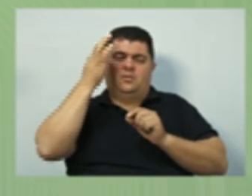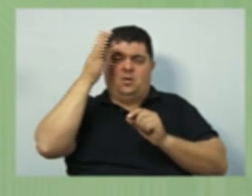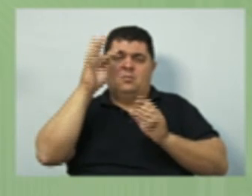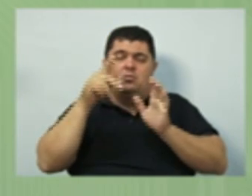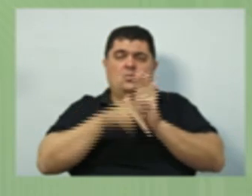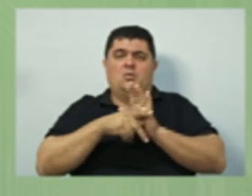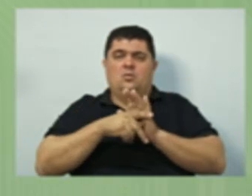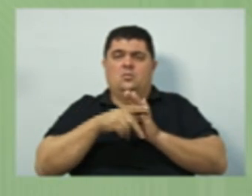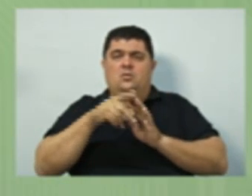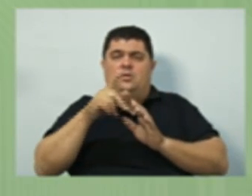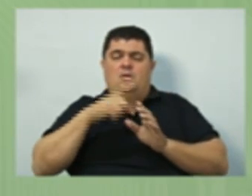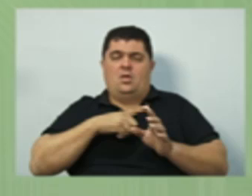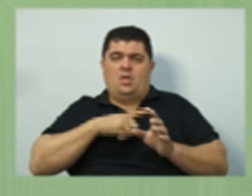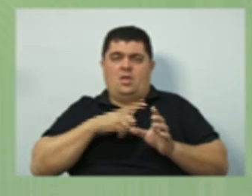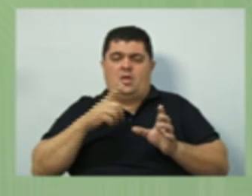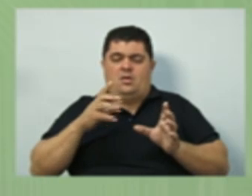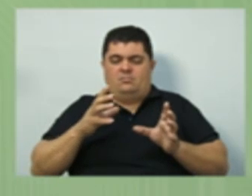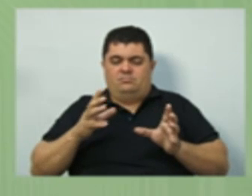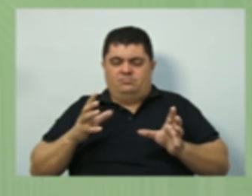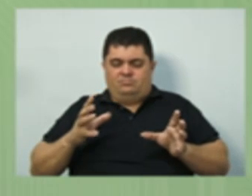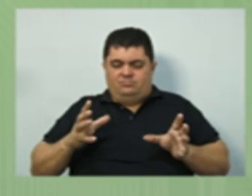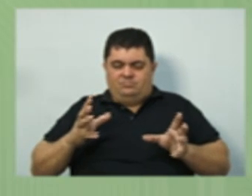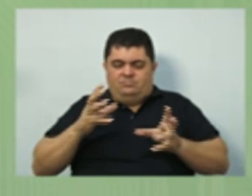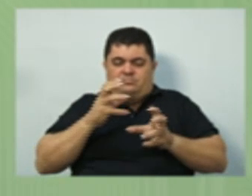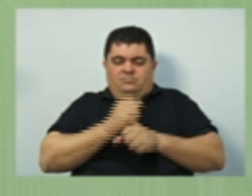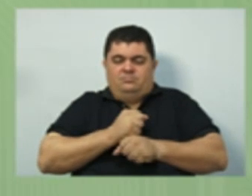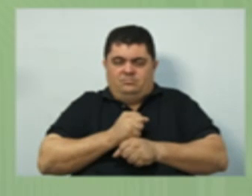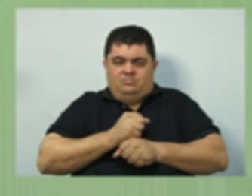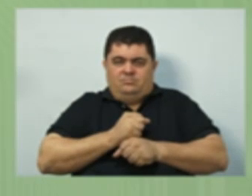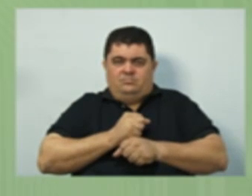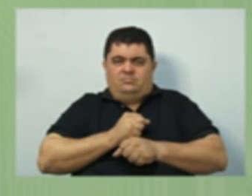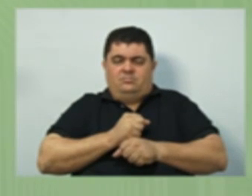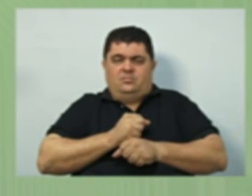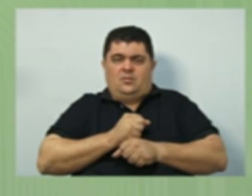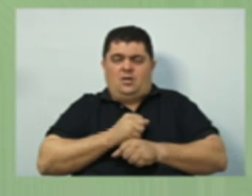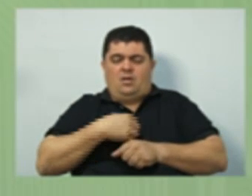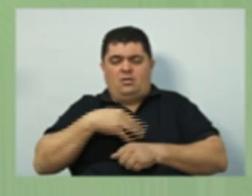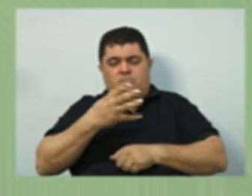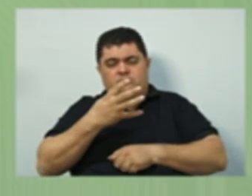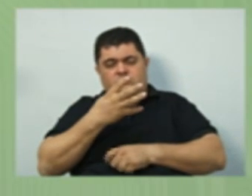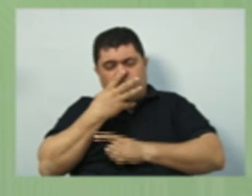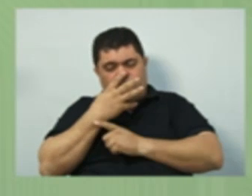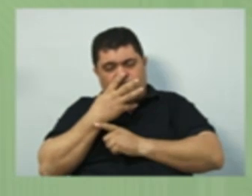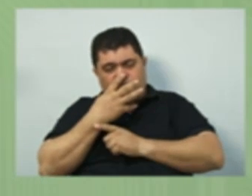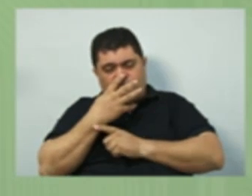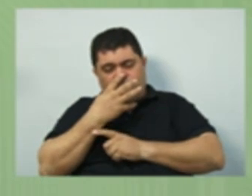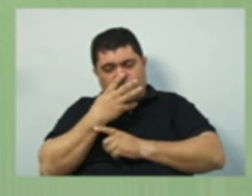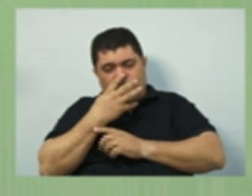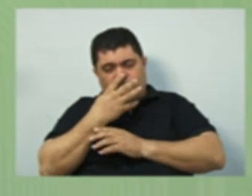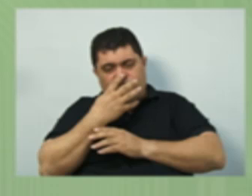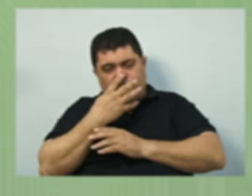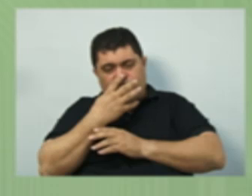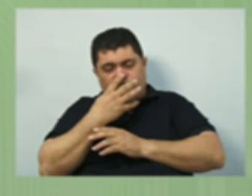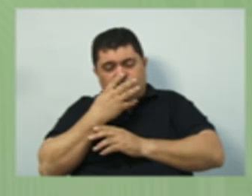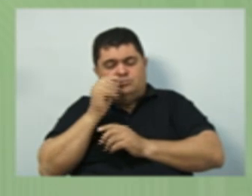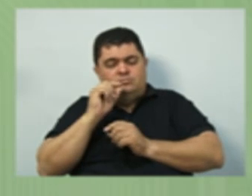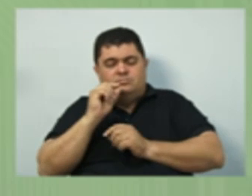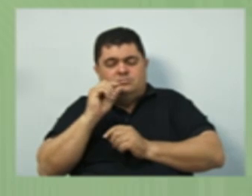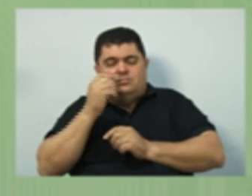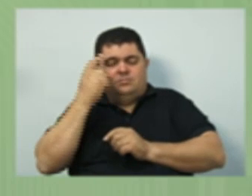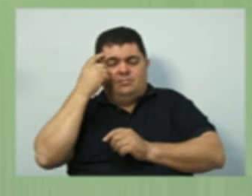ação contemplativa, que é um momento em que nós ficamos olhando para a realidade,